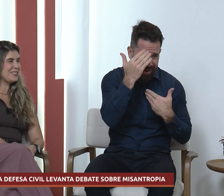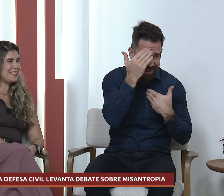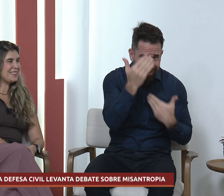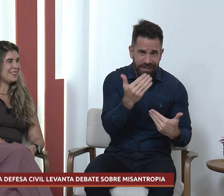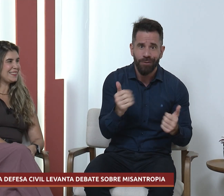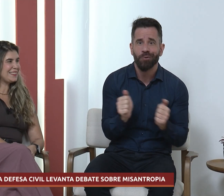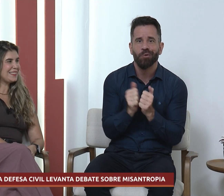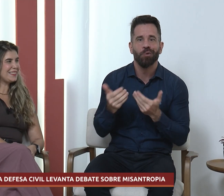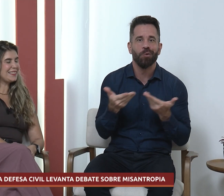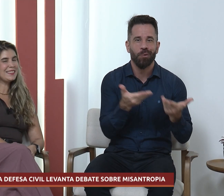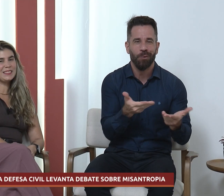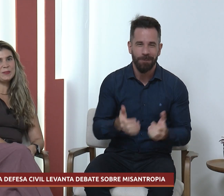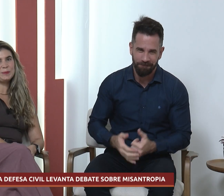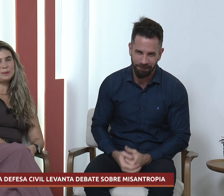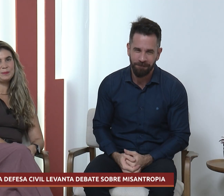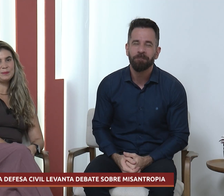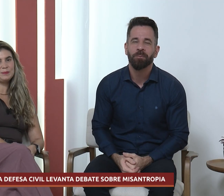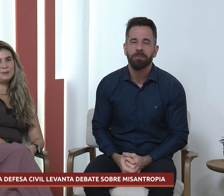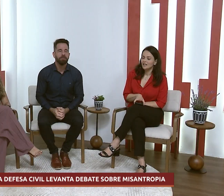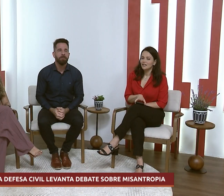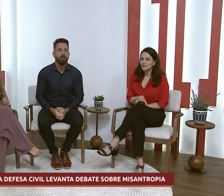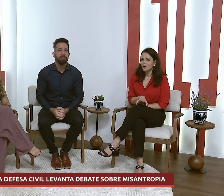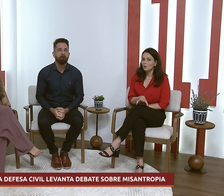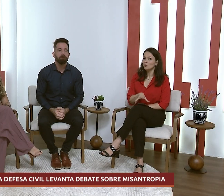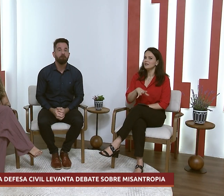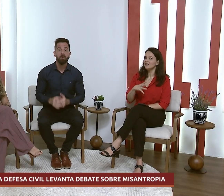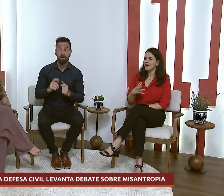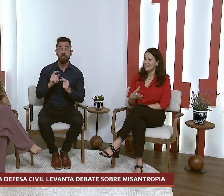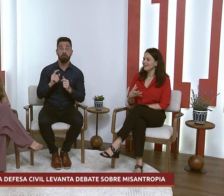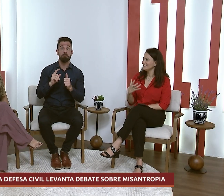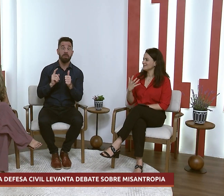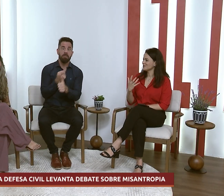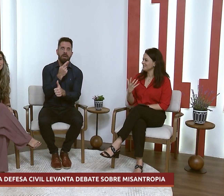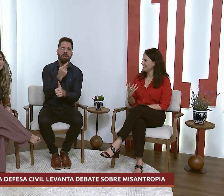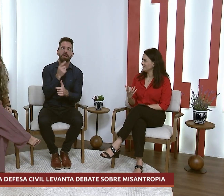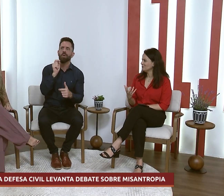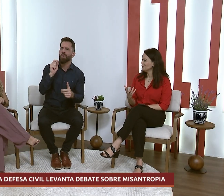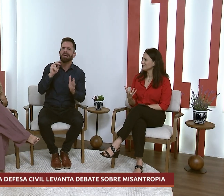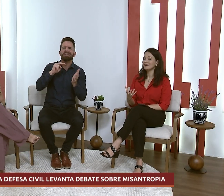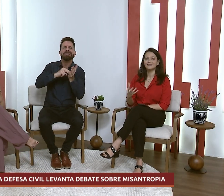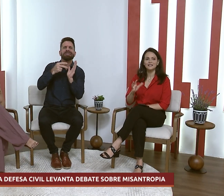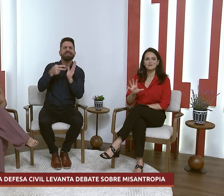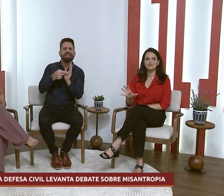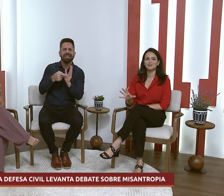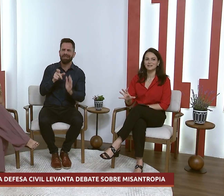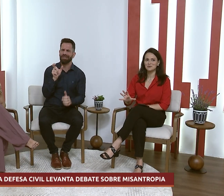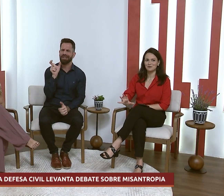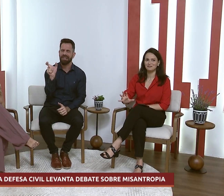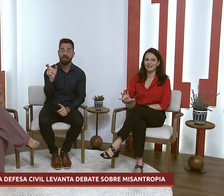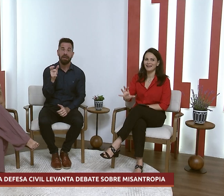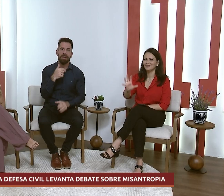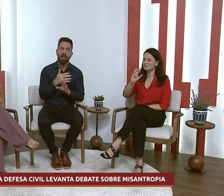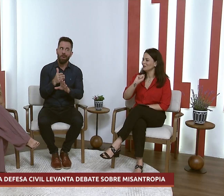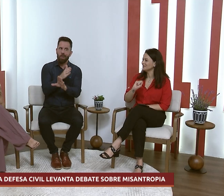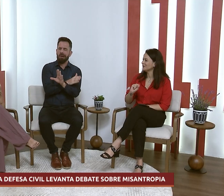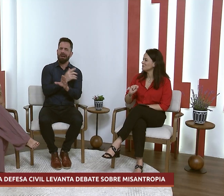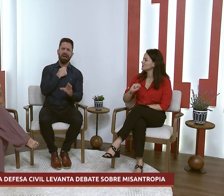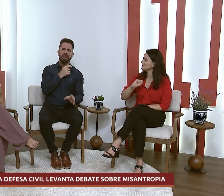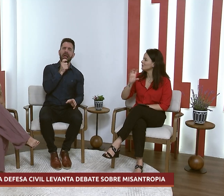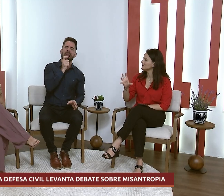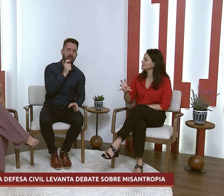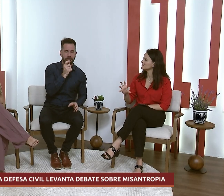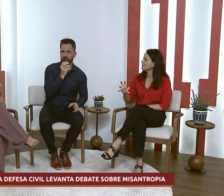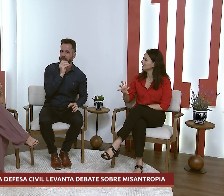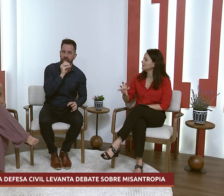vocês hoje. Bom, para a gente começar, Lígia, o que é este termo? Até tive dificuldade para falar no bloco anterior,